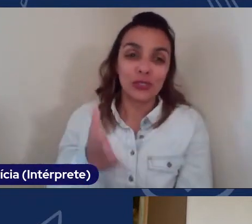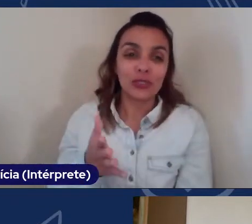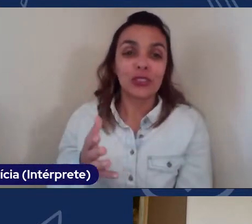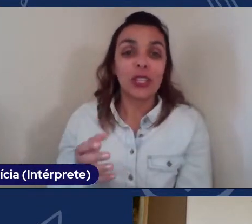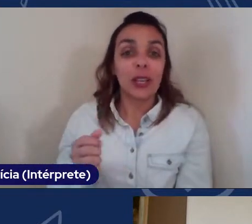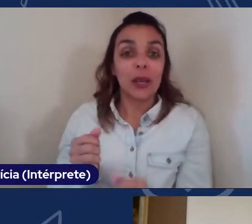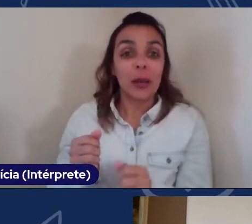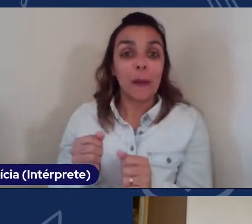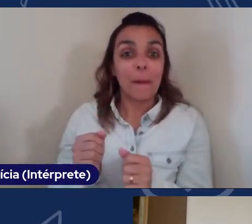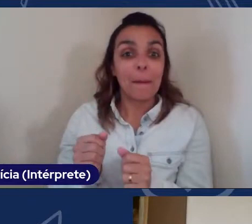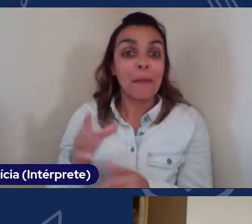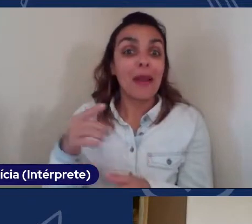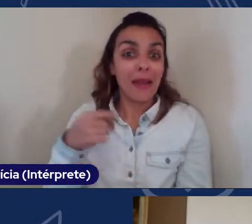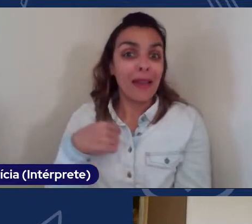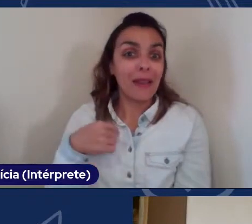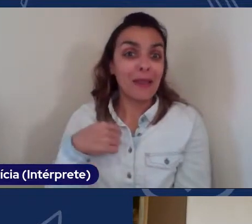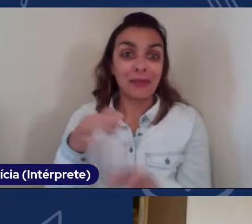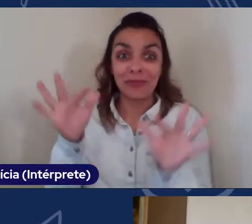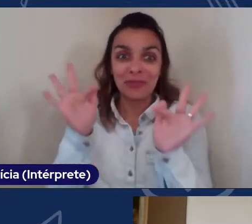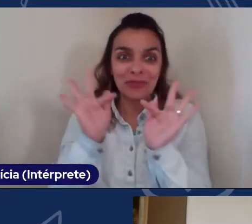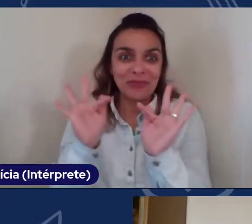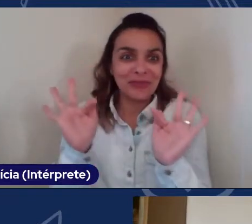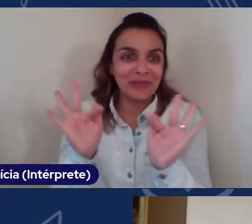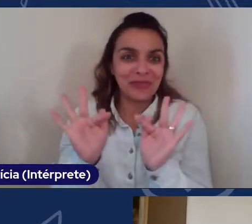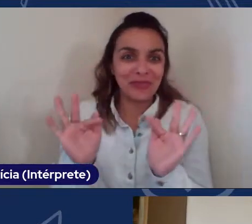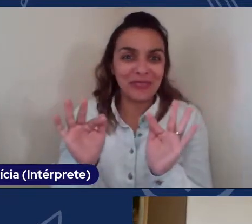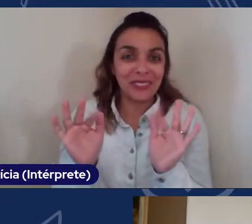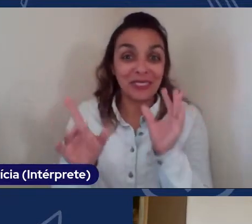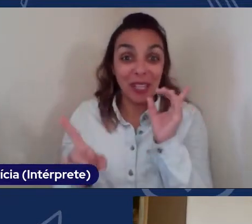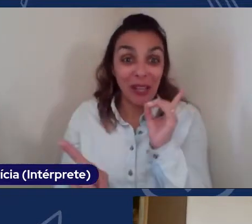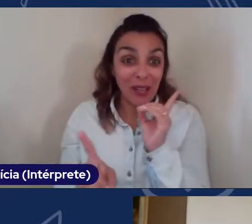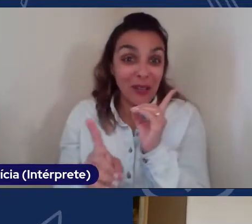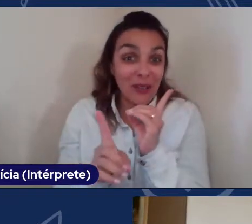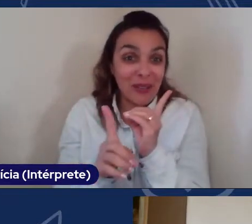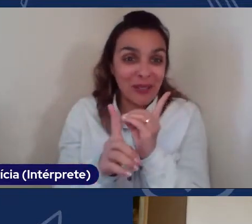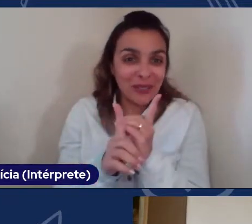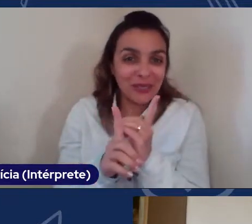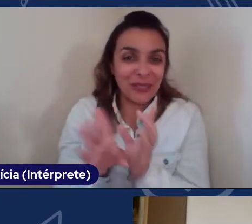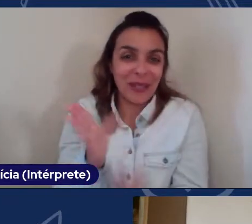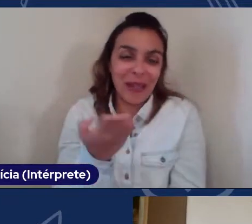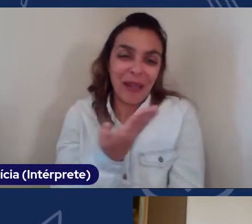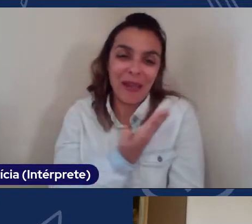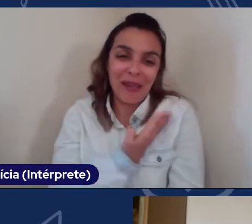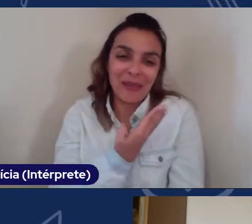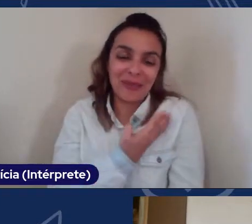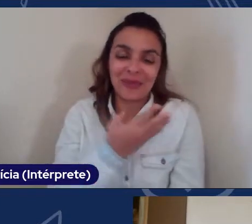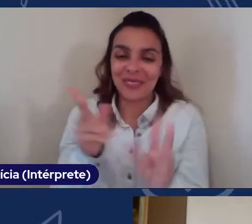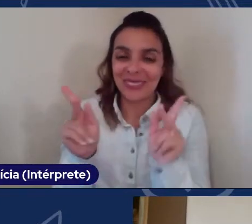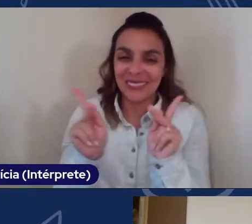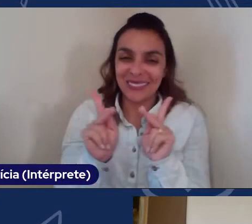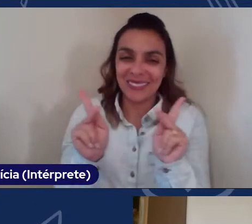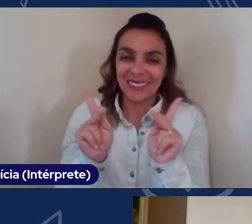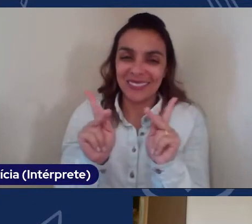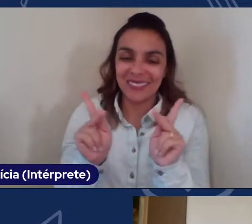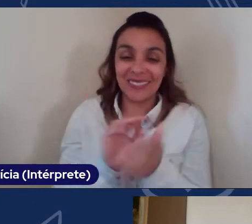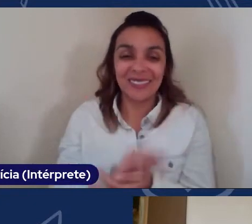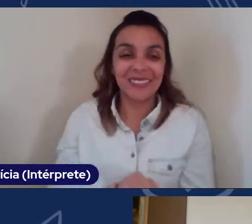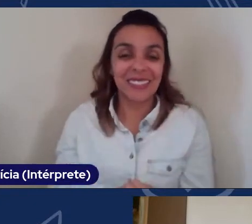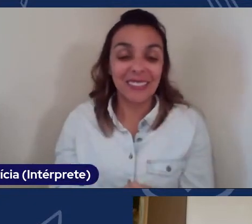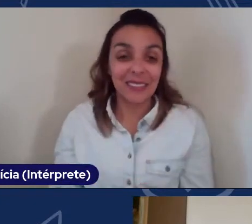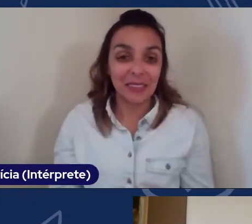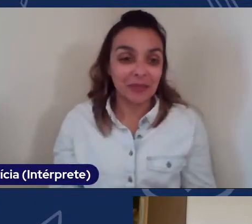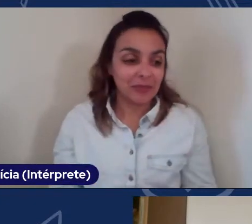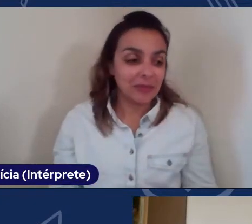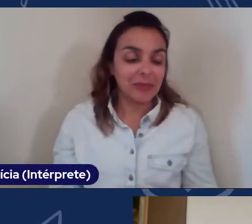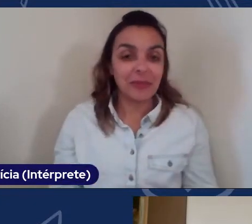até fico muito honrado de estar reencontrando esse grande amigo e professor, tá?